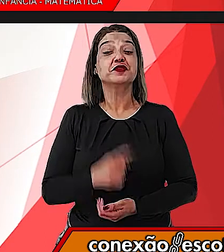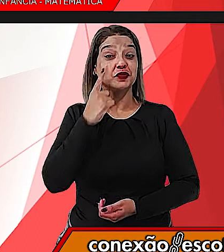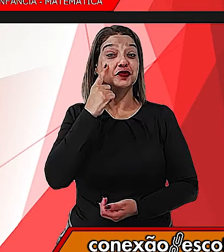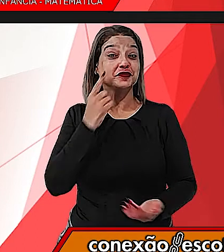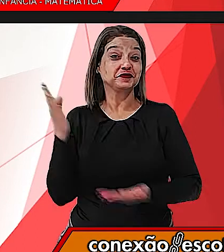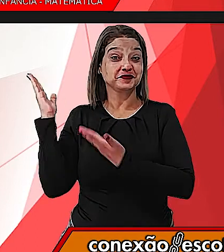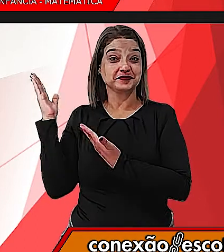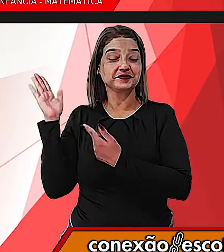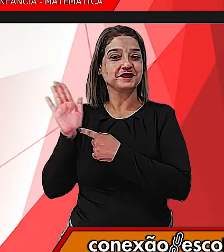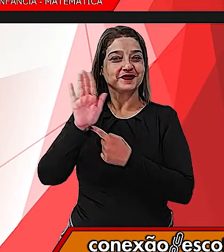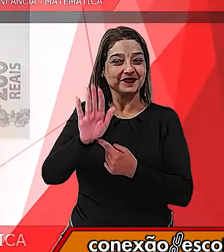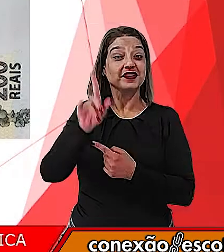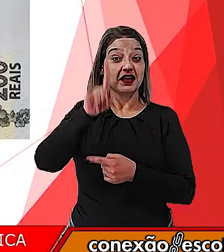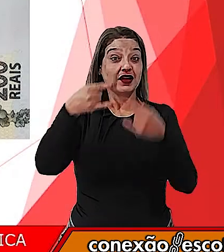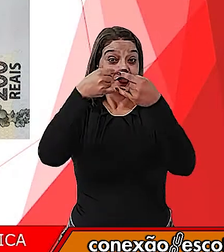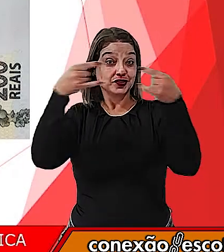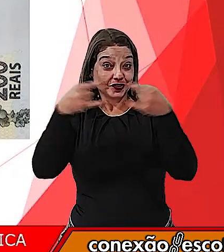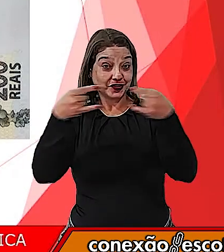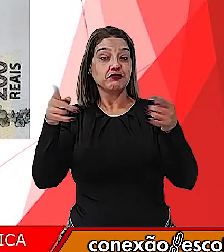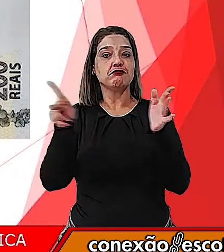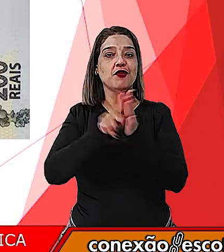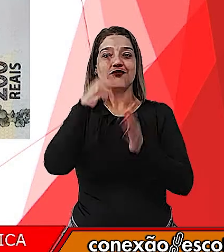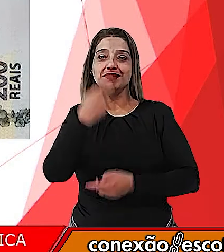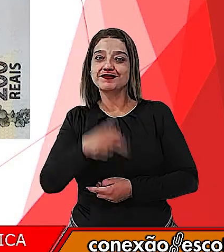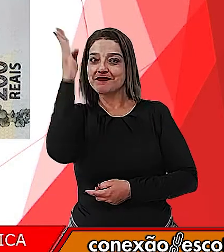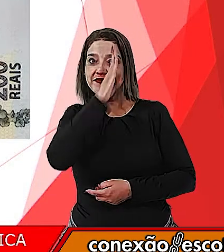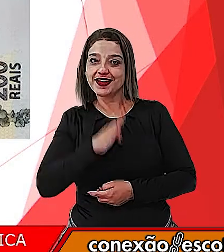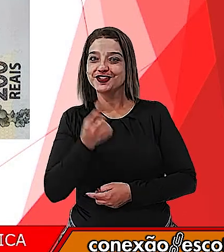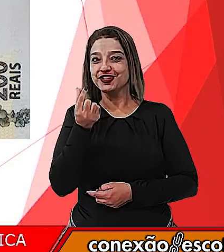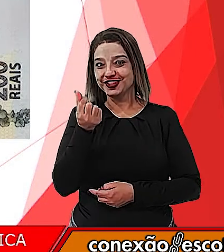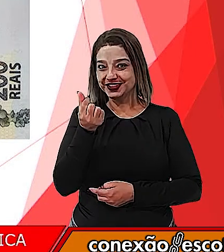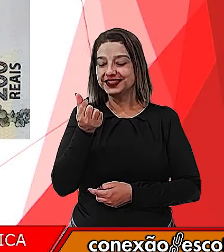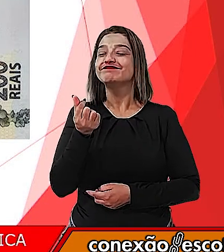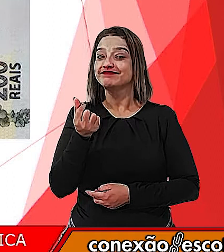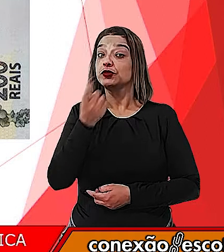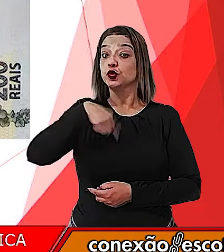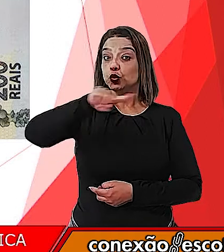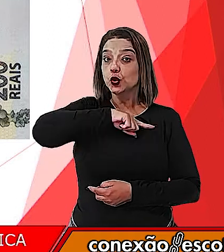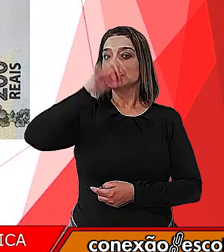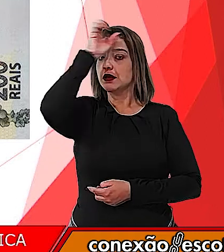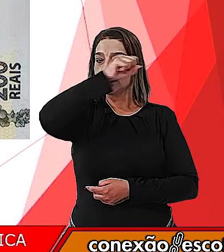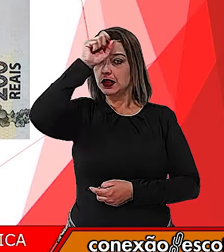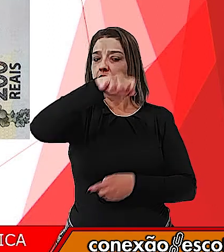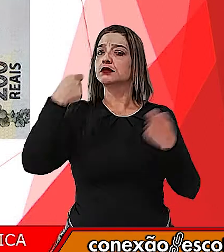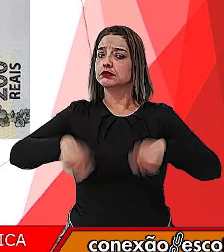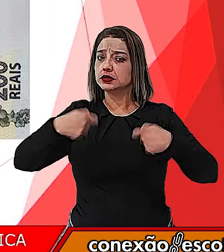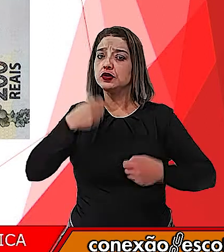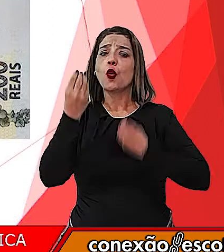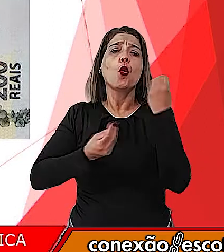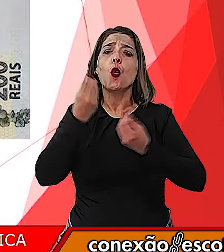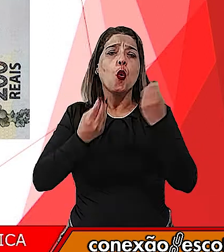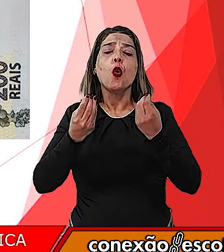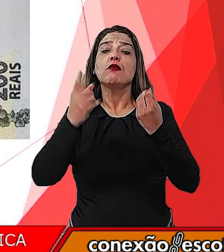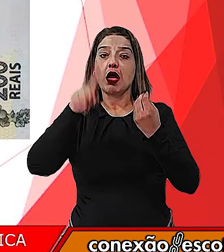Olha só. As cédulas do sistema monetário brasileiro. Temos que aprender sobre o sistema monetário